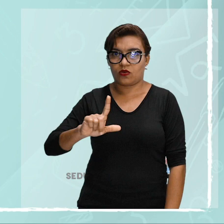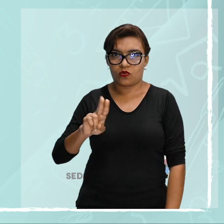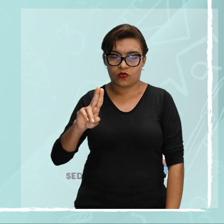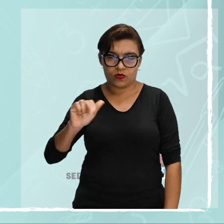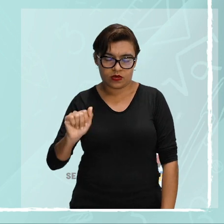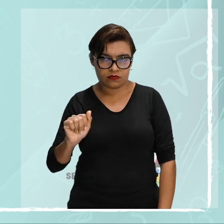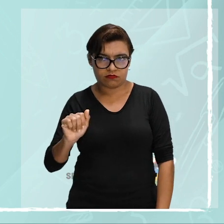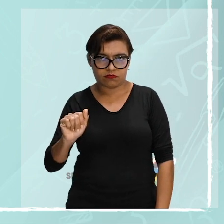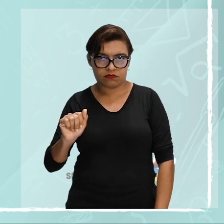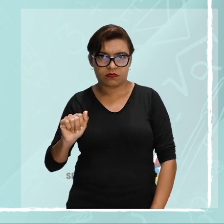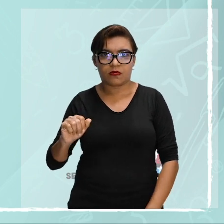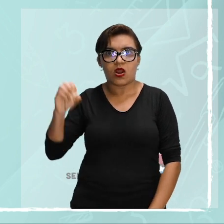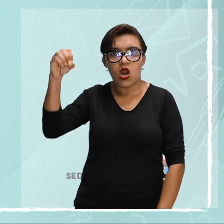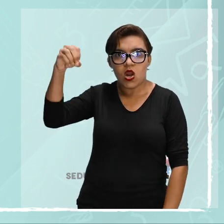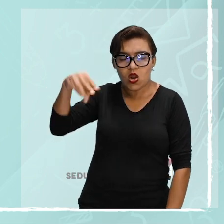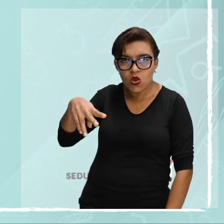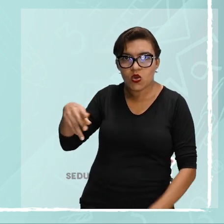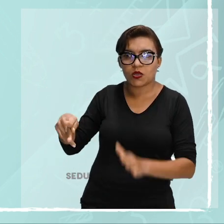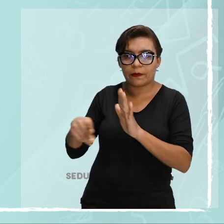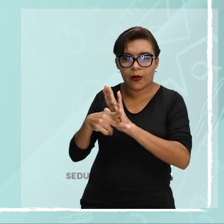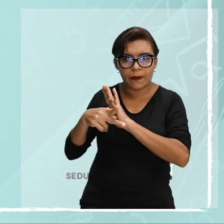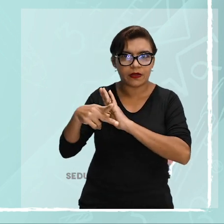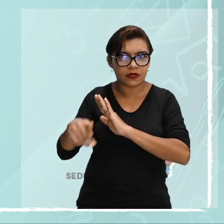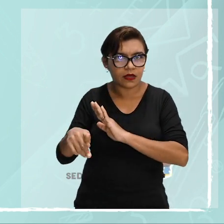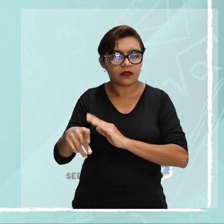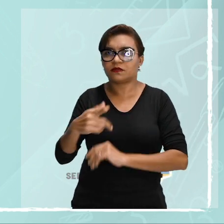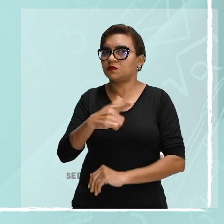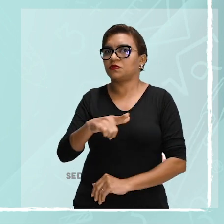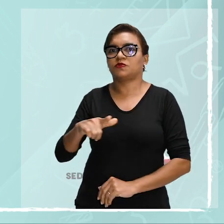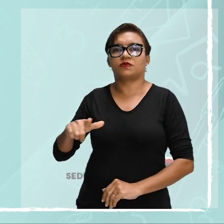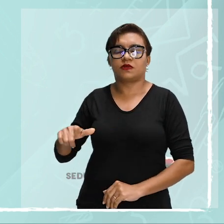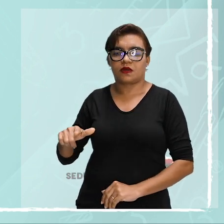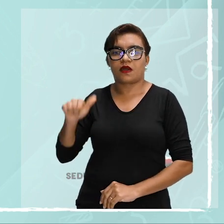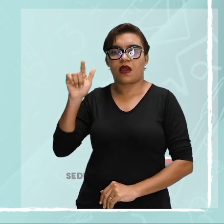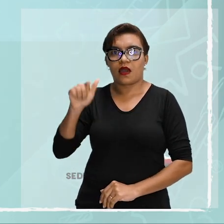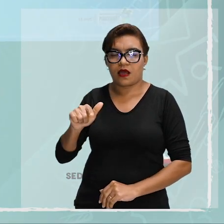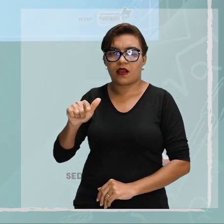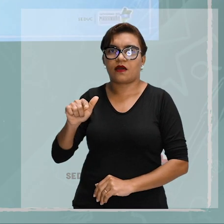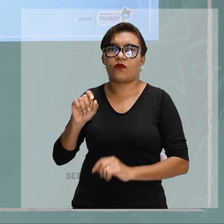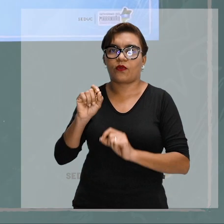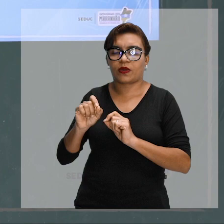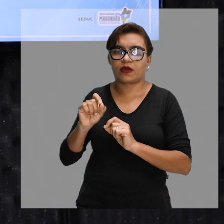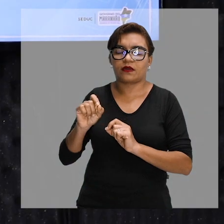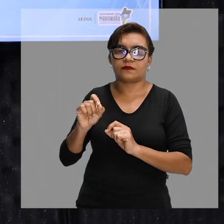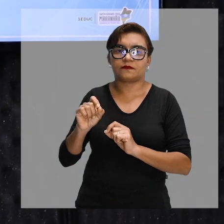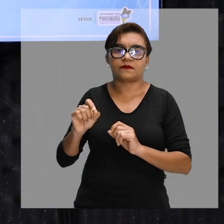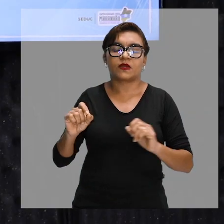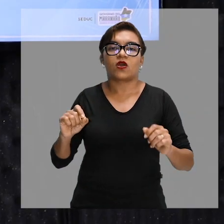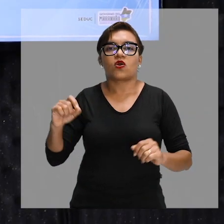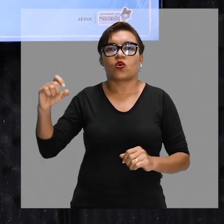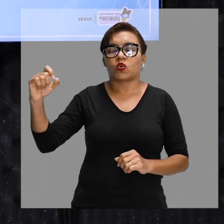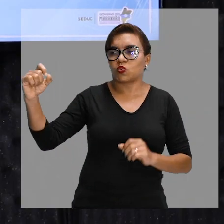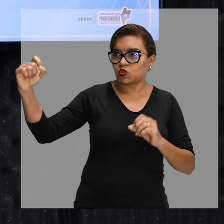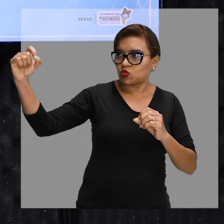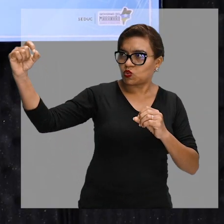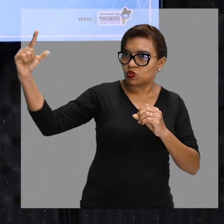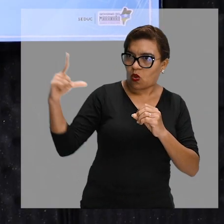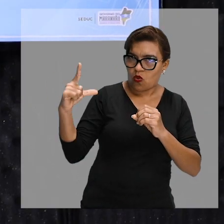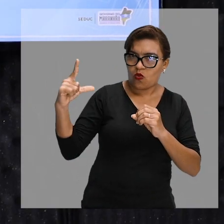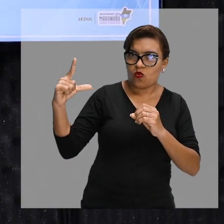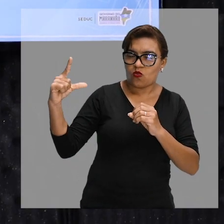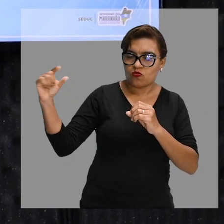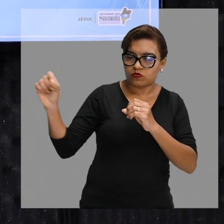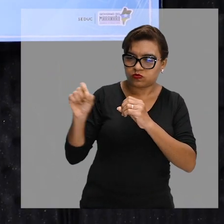não emite luz própria, ela não é um corpo luminoso. A Lua, ela reflete a luz do Sol,